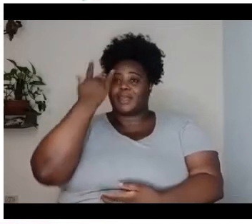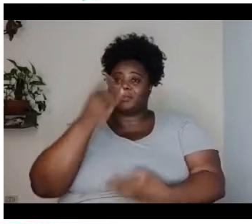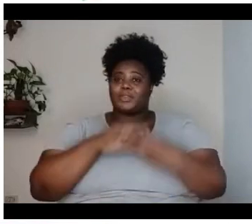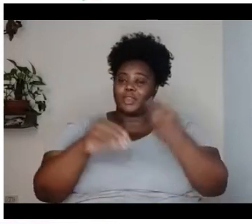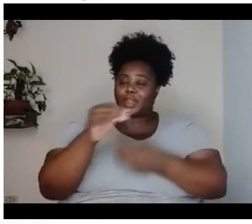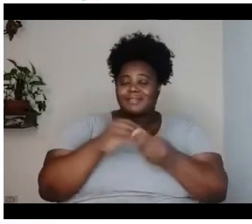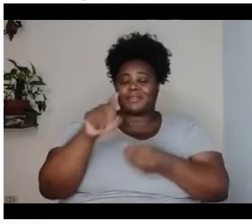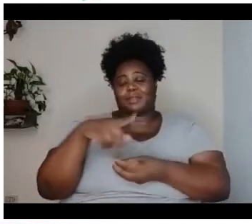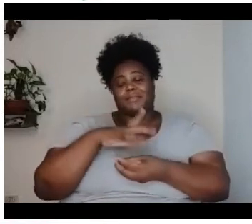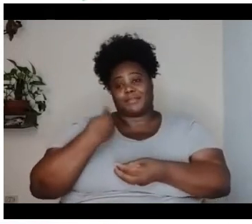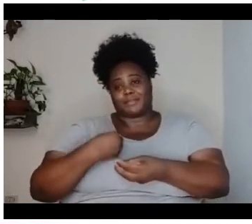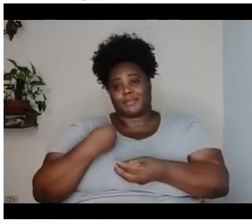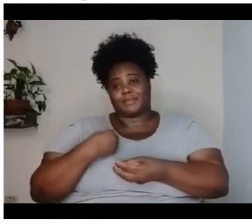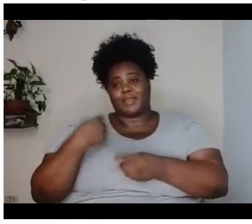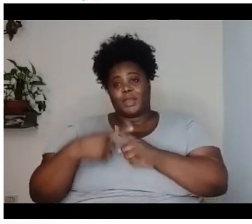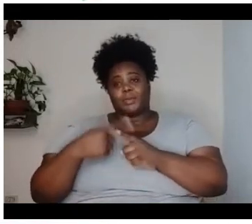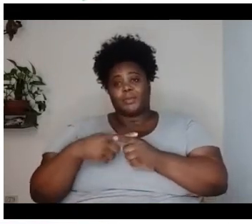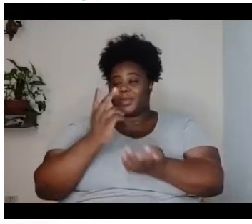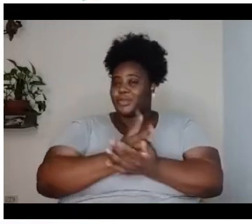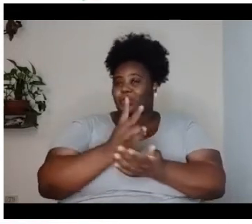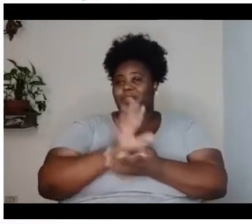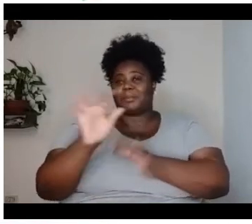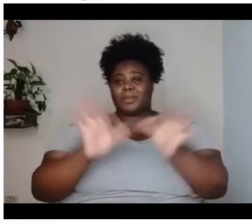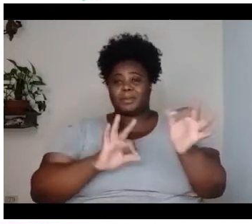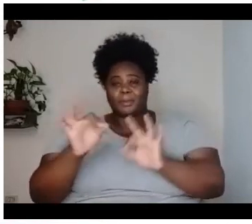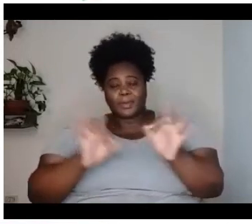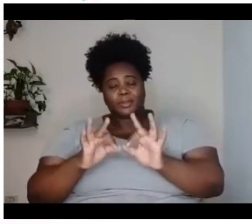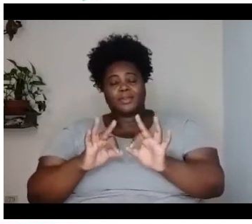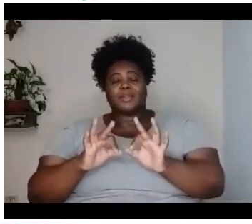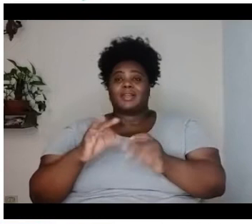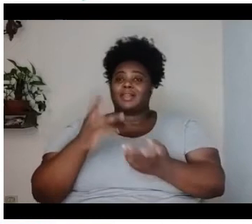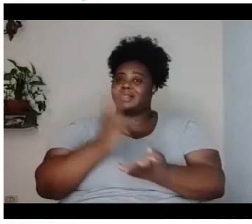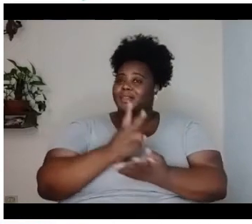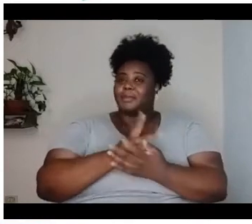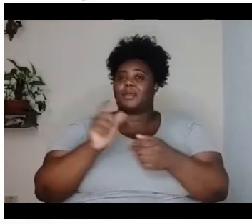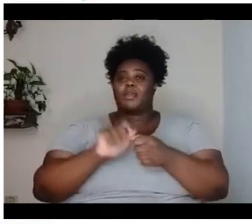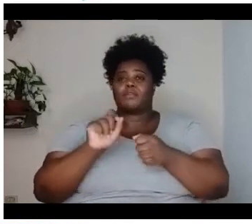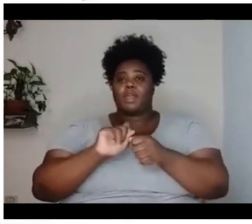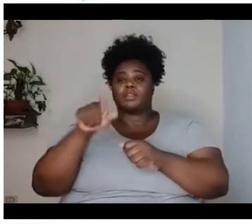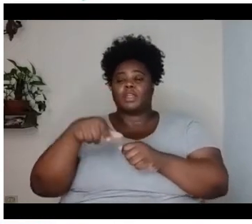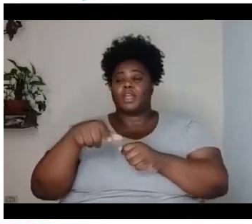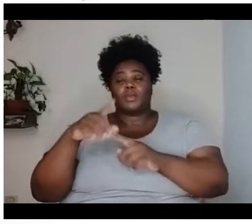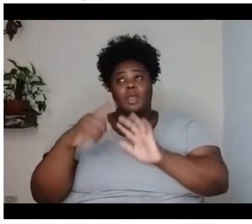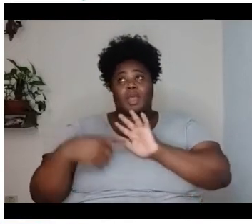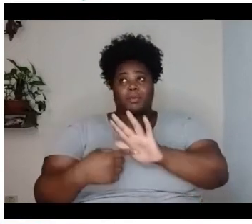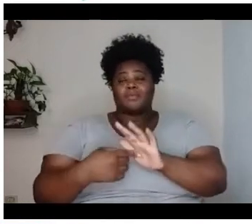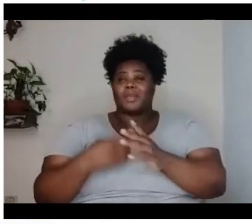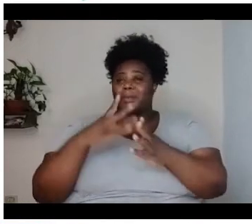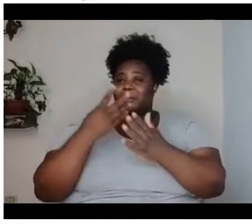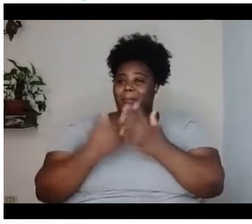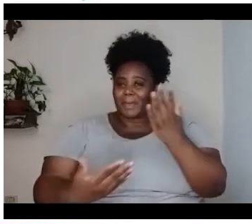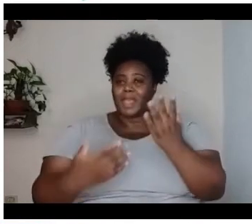nele, porque como eu estou sempre na produção e estou fazendo a performance, muita coisa me escapa. Mas quando está todo